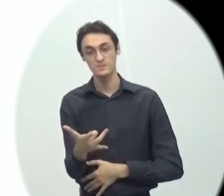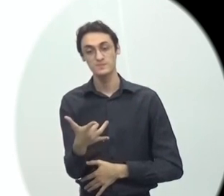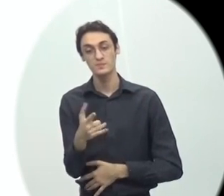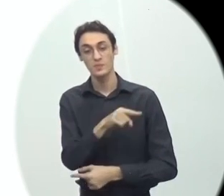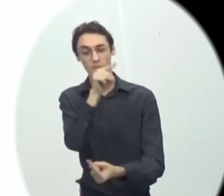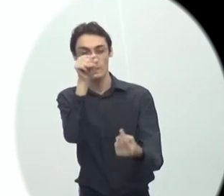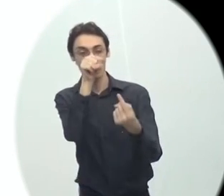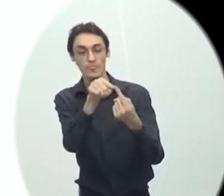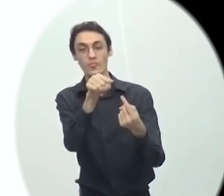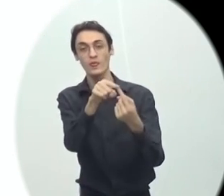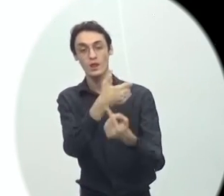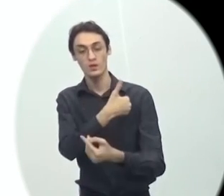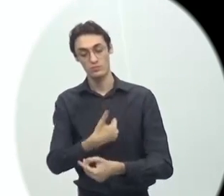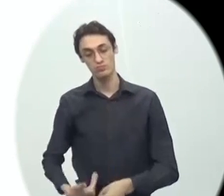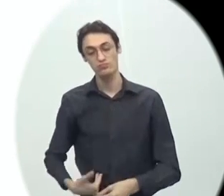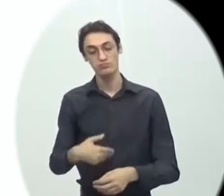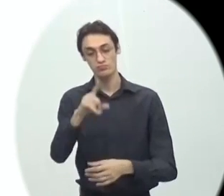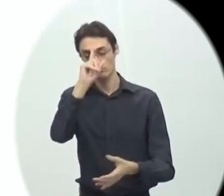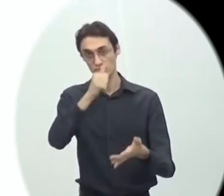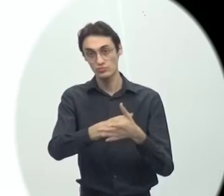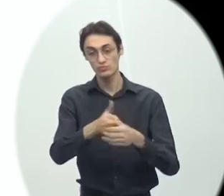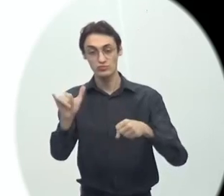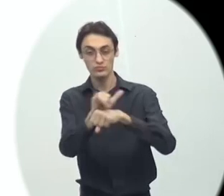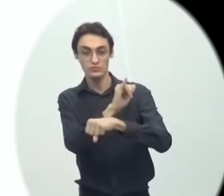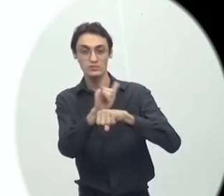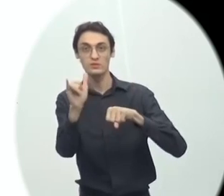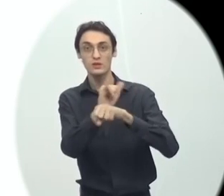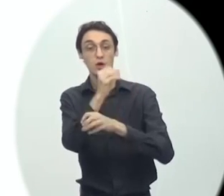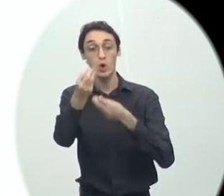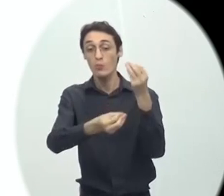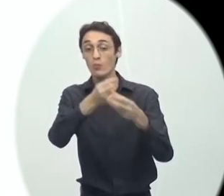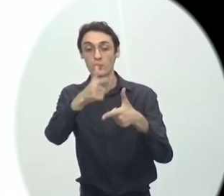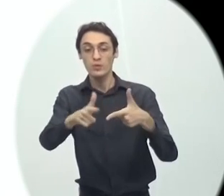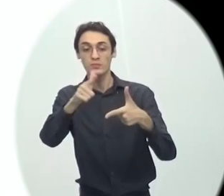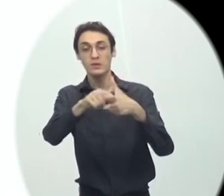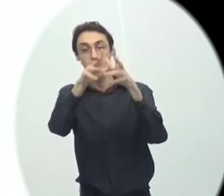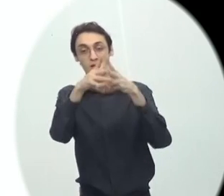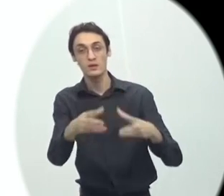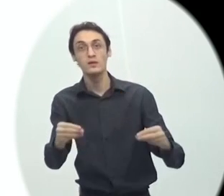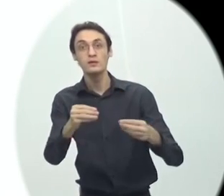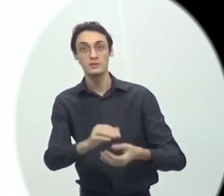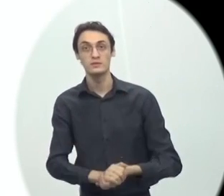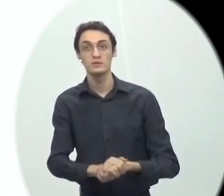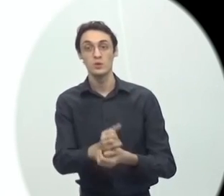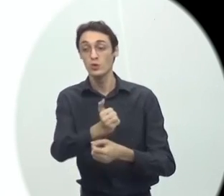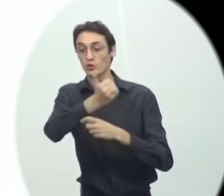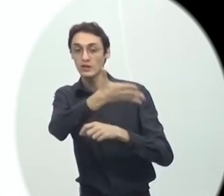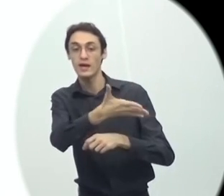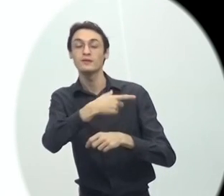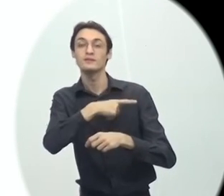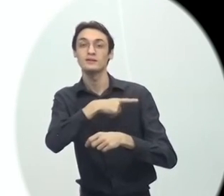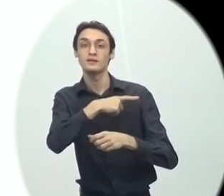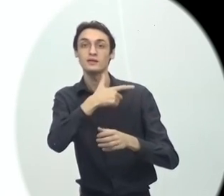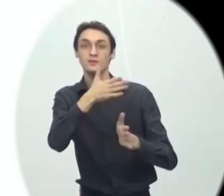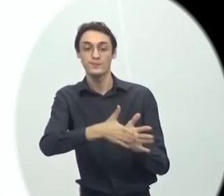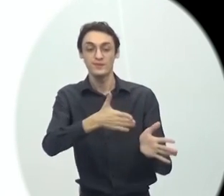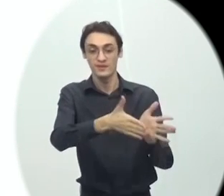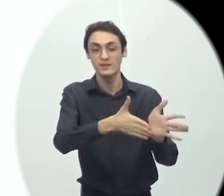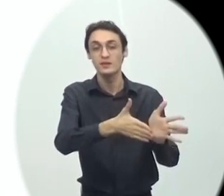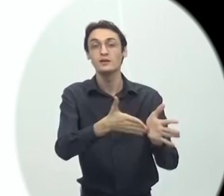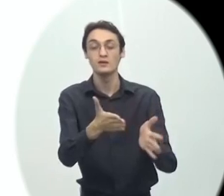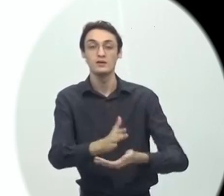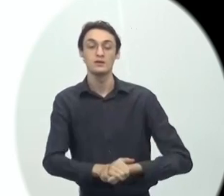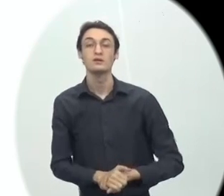poder público estude uma alternativa. A única forma de vir do Angélica, do outro lado, vocês estão vendo que tem o trilho, é mais perigoso